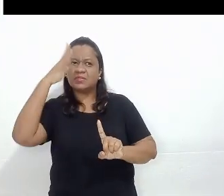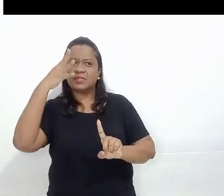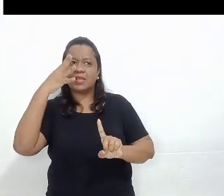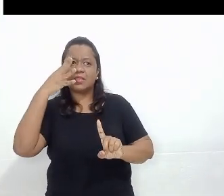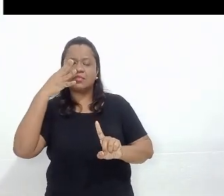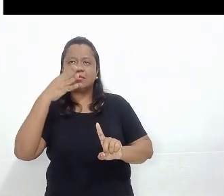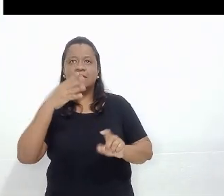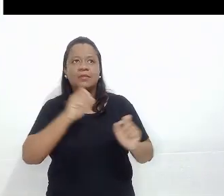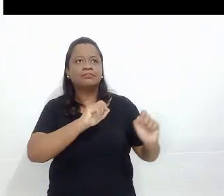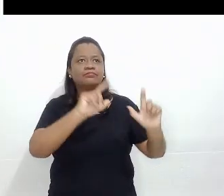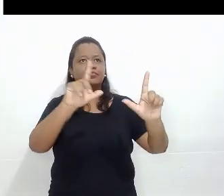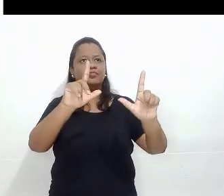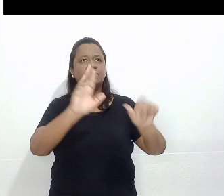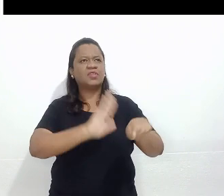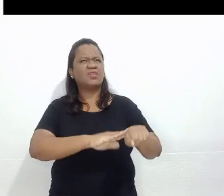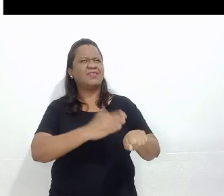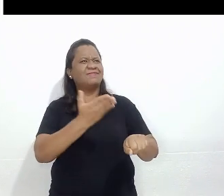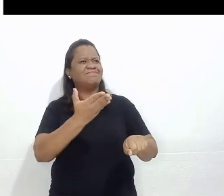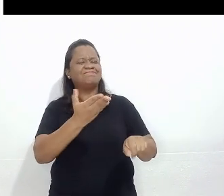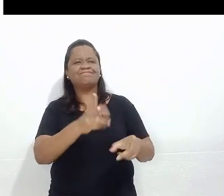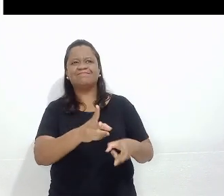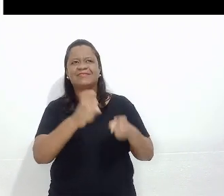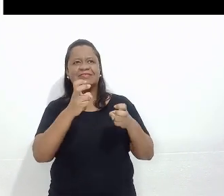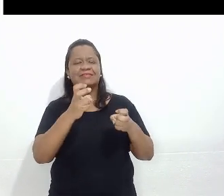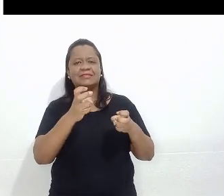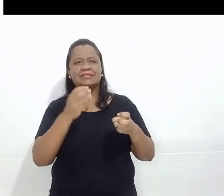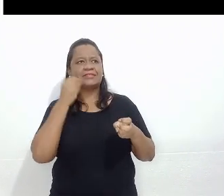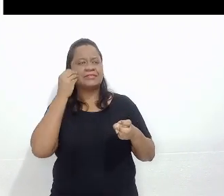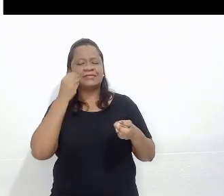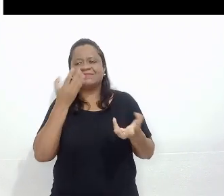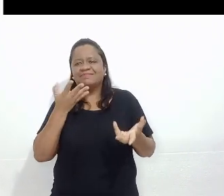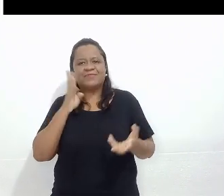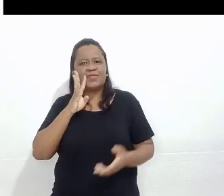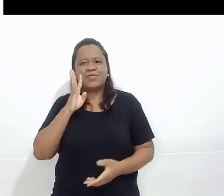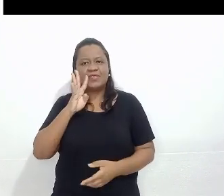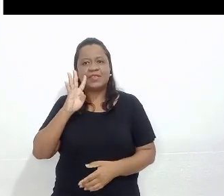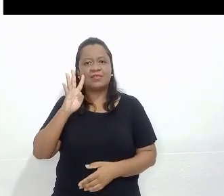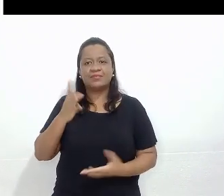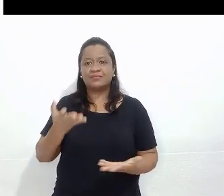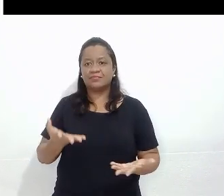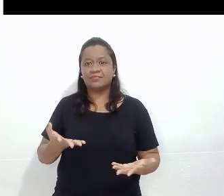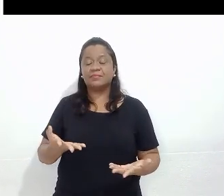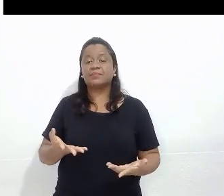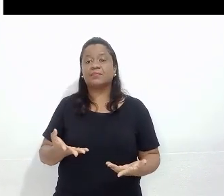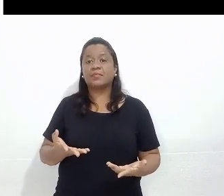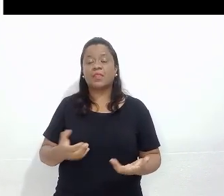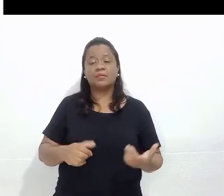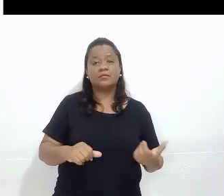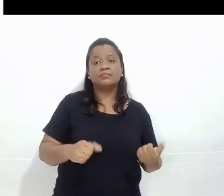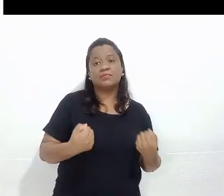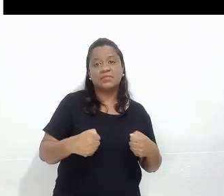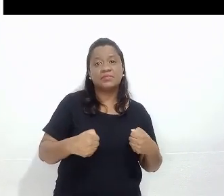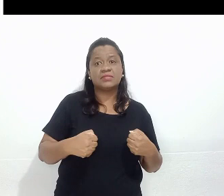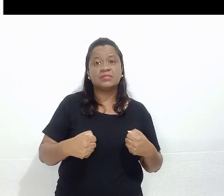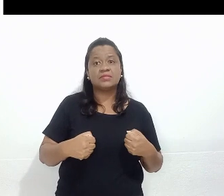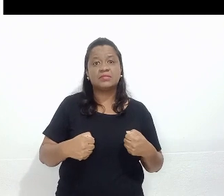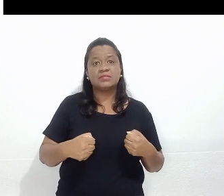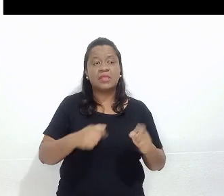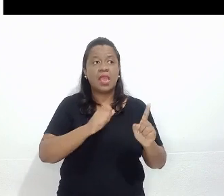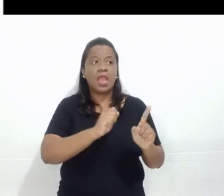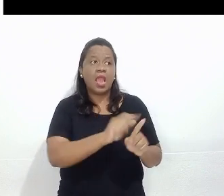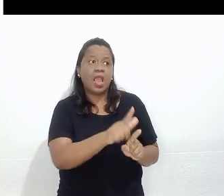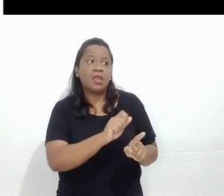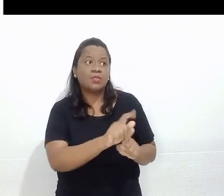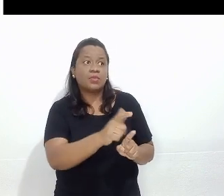você percebe naquele teste que você faz, naquele ensaio, que não é a melhor decisão. E aí você às vezes precisa até alugar uma